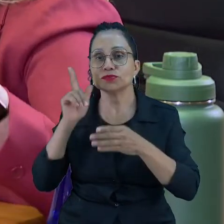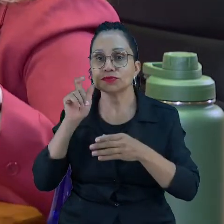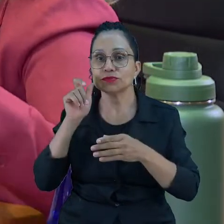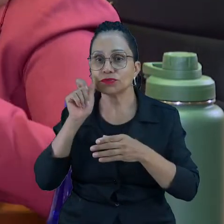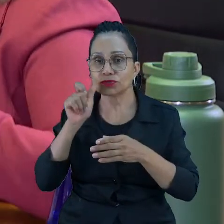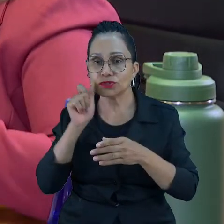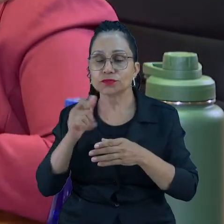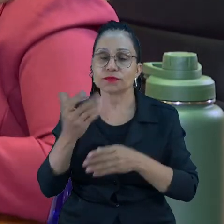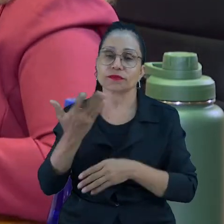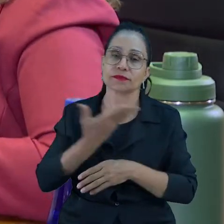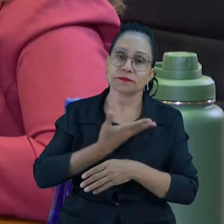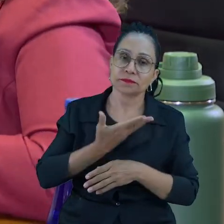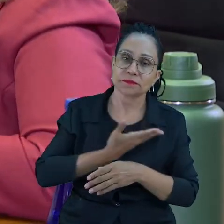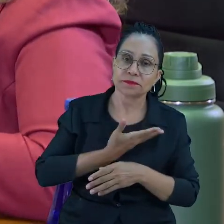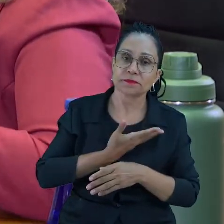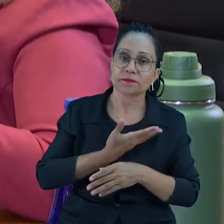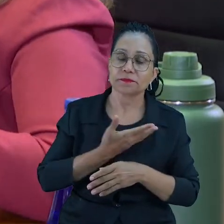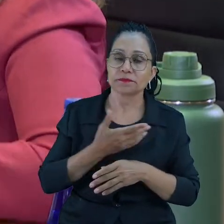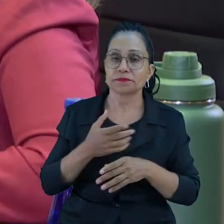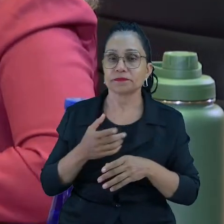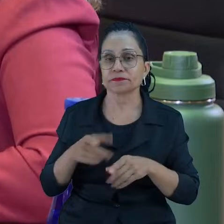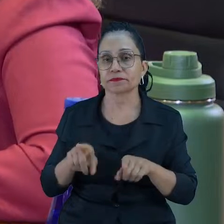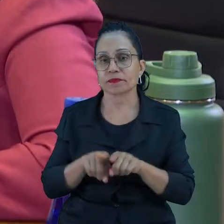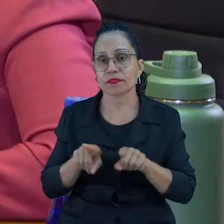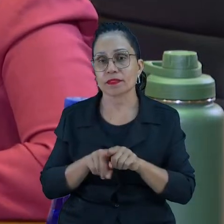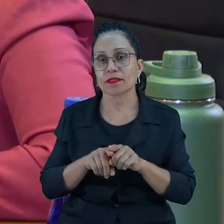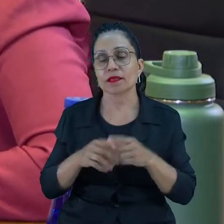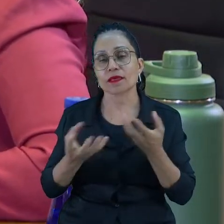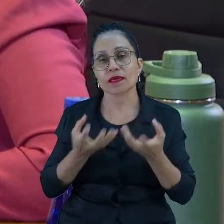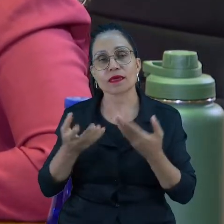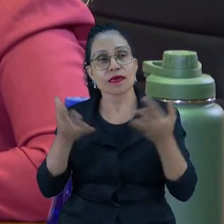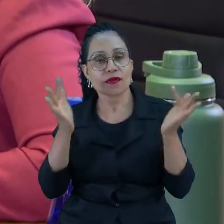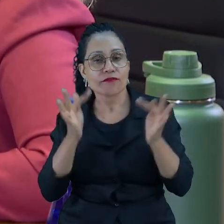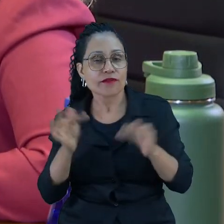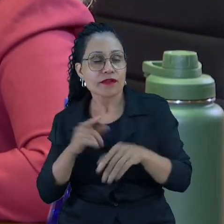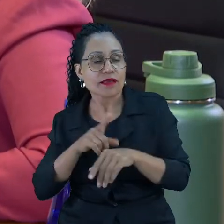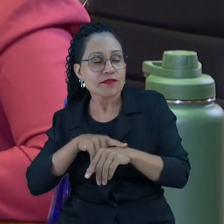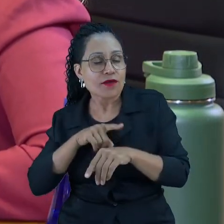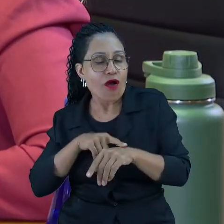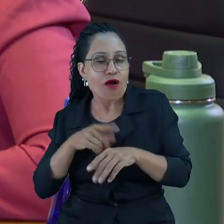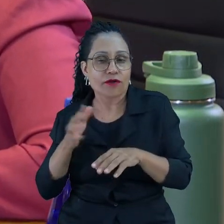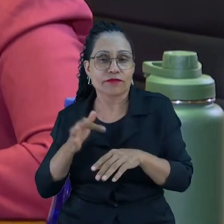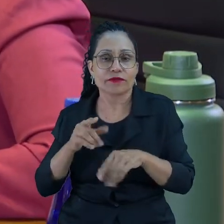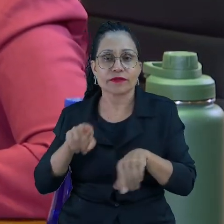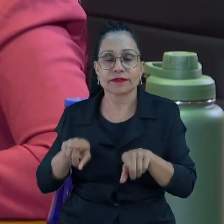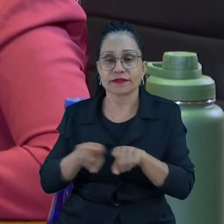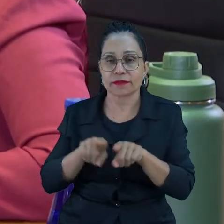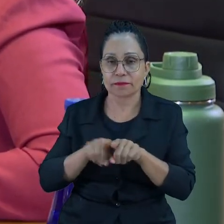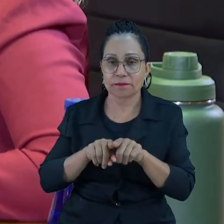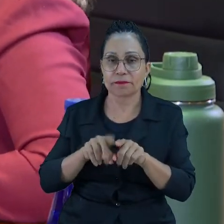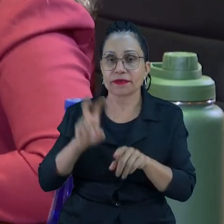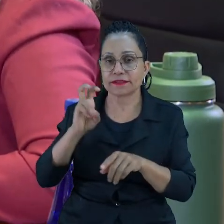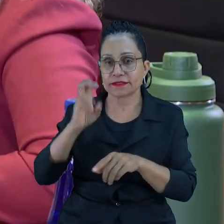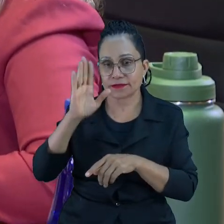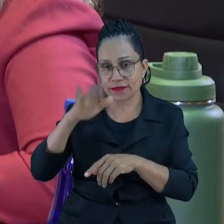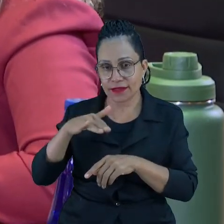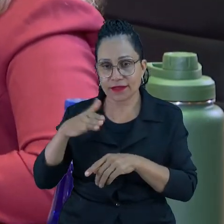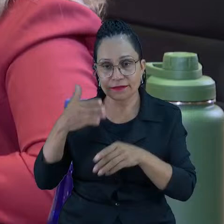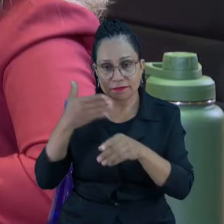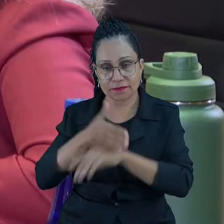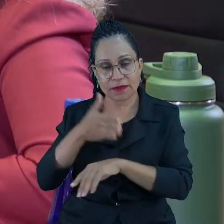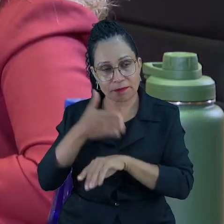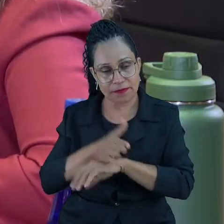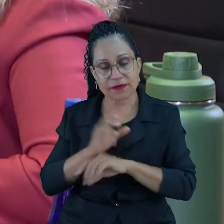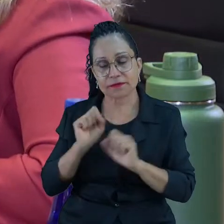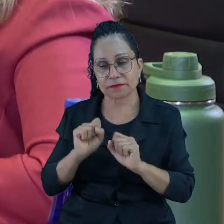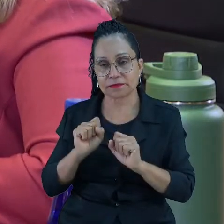comemoração. amigos, né, que estão num happy hour. A gente tem um happy hour, inclusive, às 17 horas. Convidamos a todos para participarem do nosso rap também.